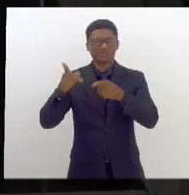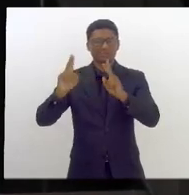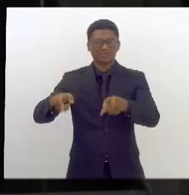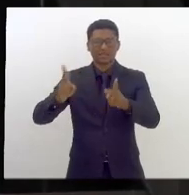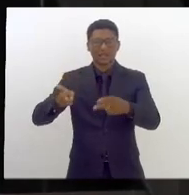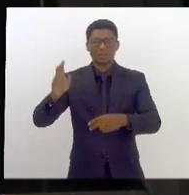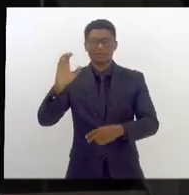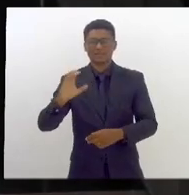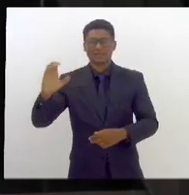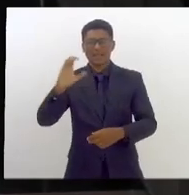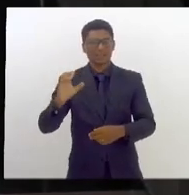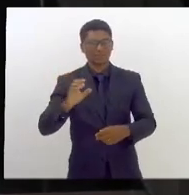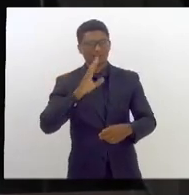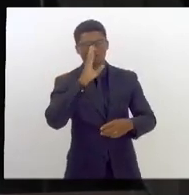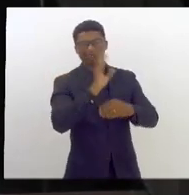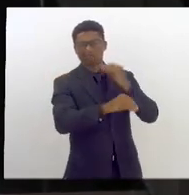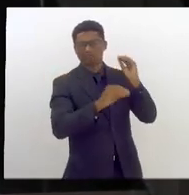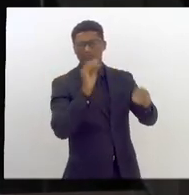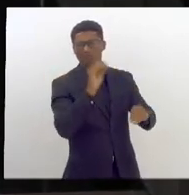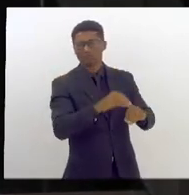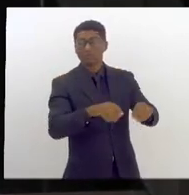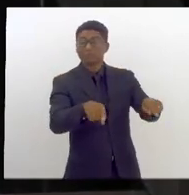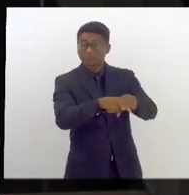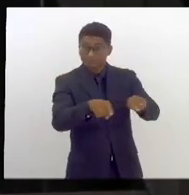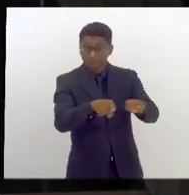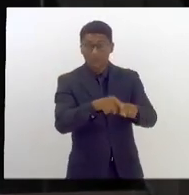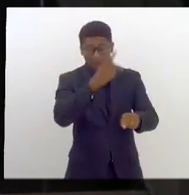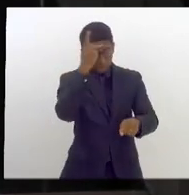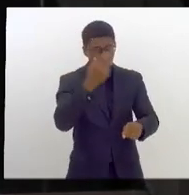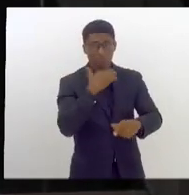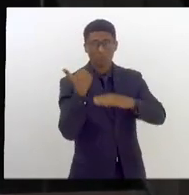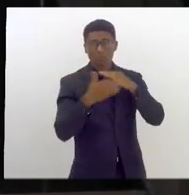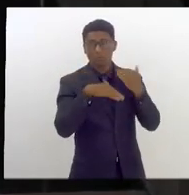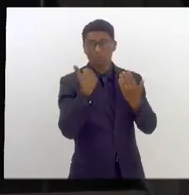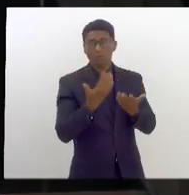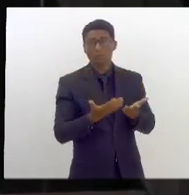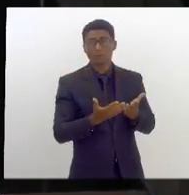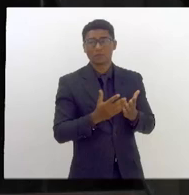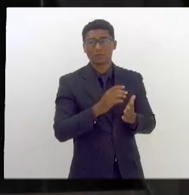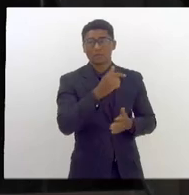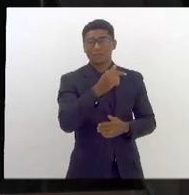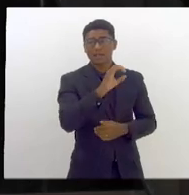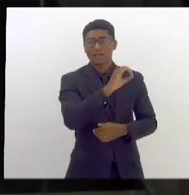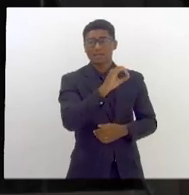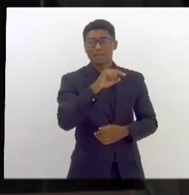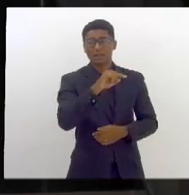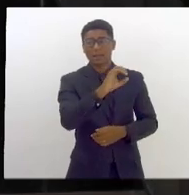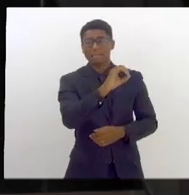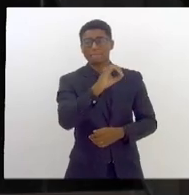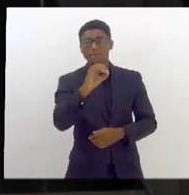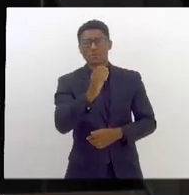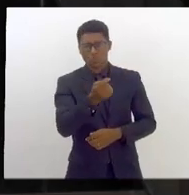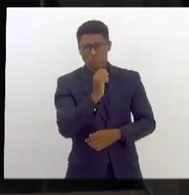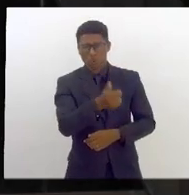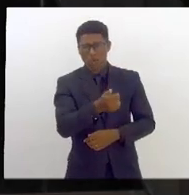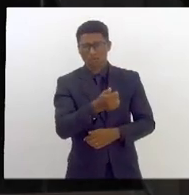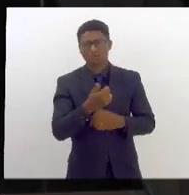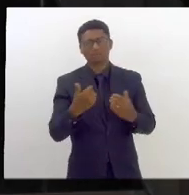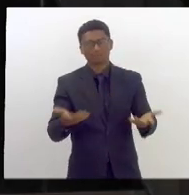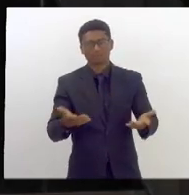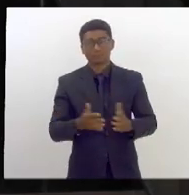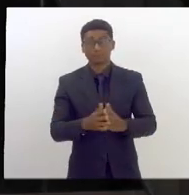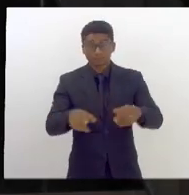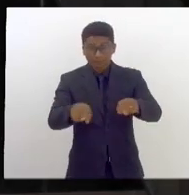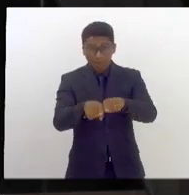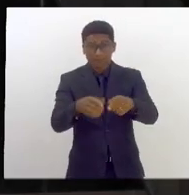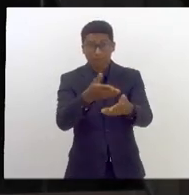e sendo responsável direto por quase 700 mil mortes no Brasil mas ao mesmo tempo falo para esses reitores e reitores